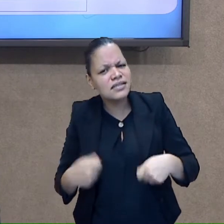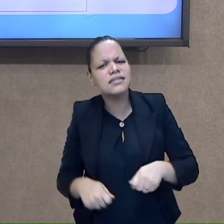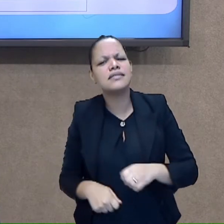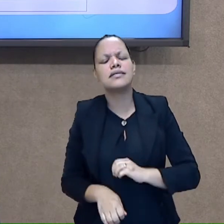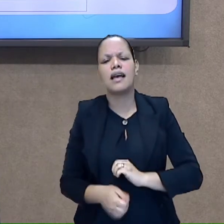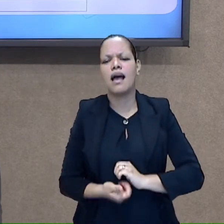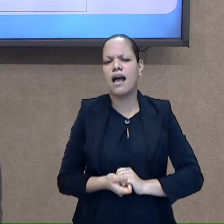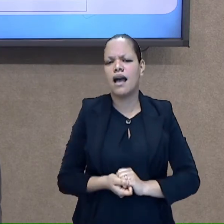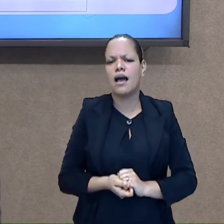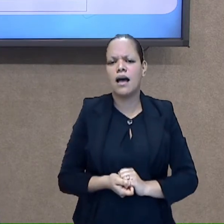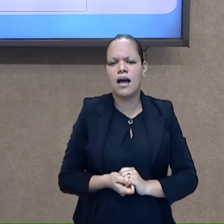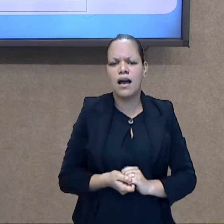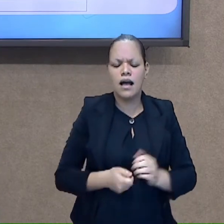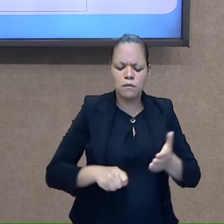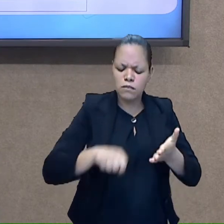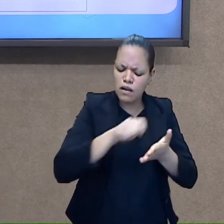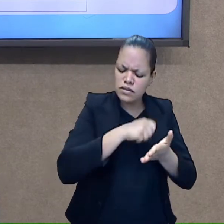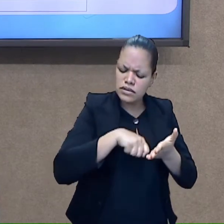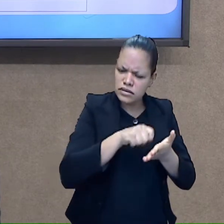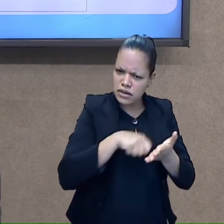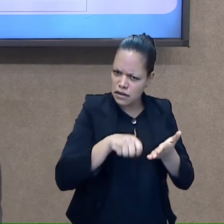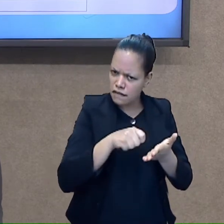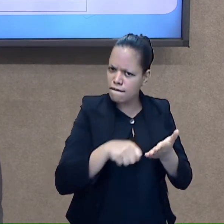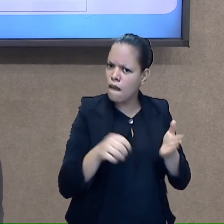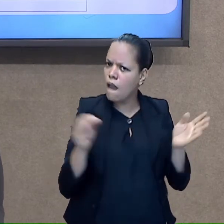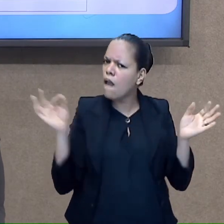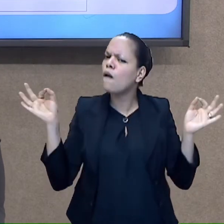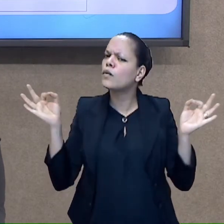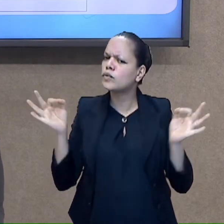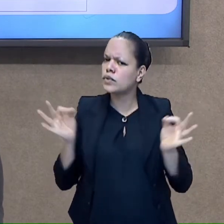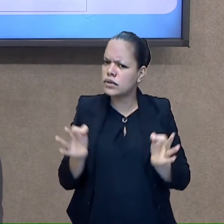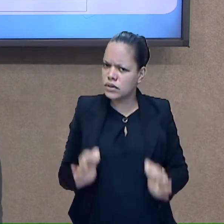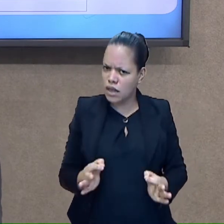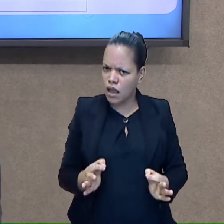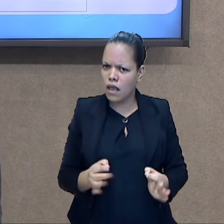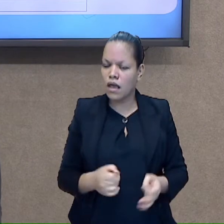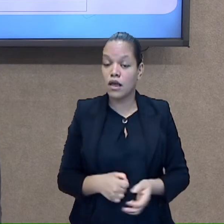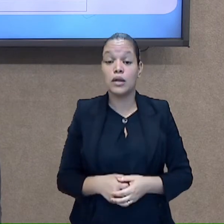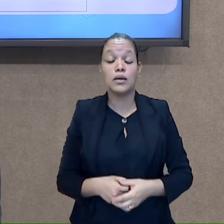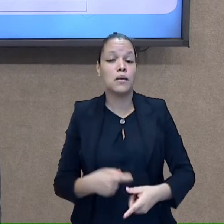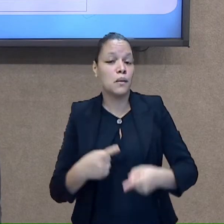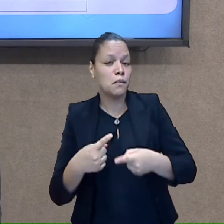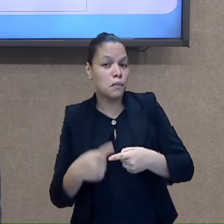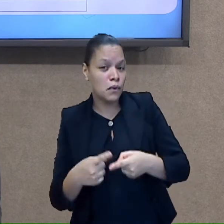mania de falar assim, preste atenção, ó. Eu estava falando com você.